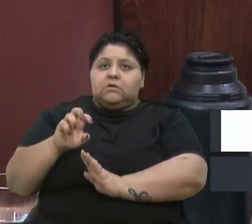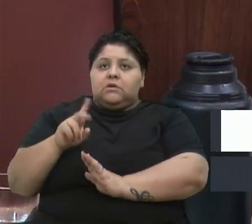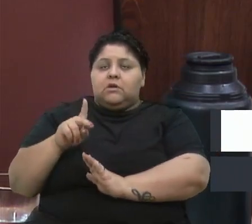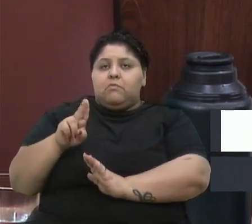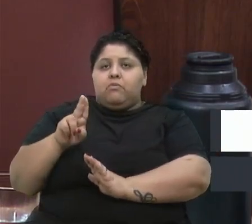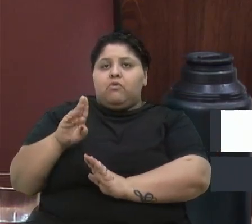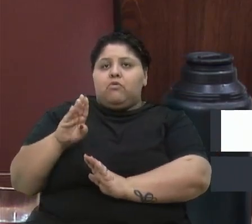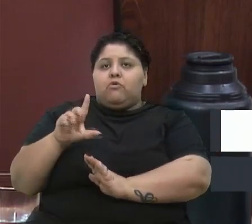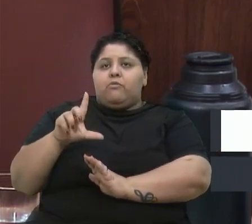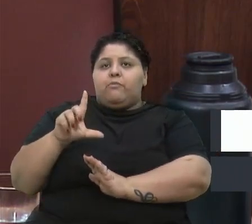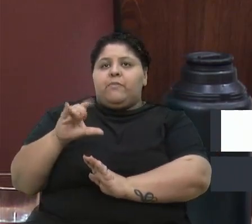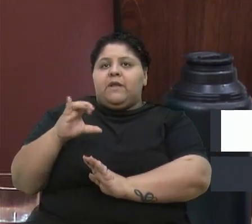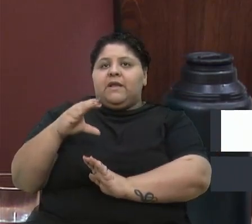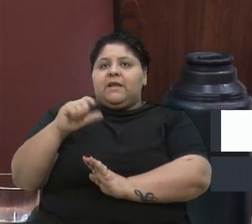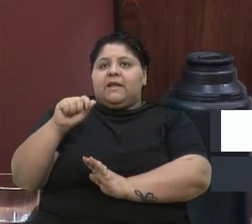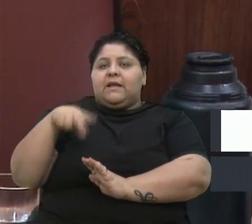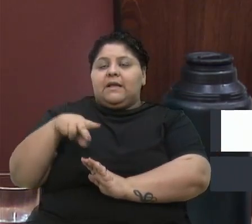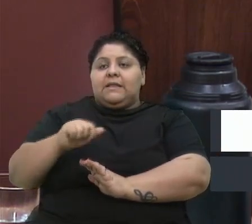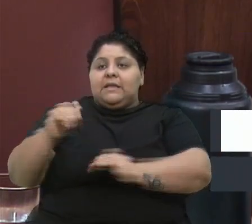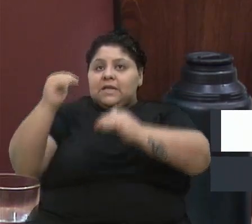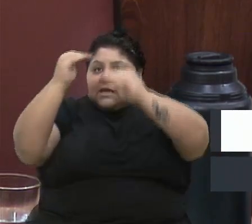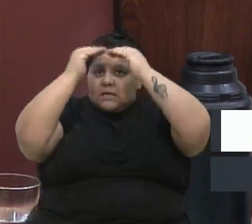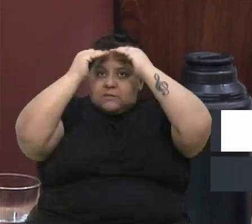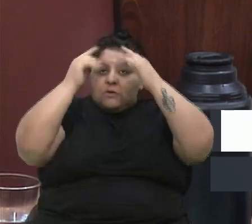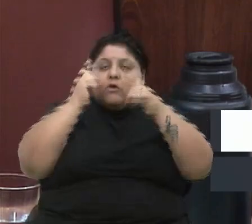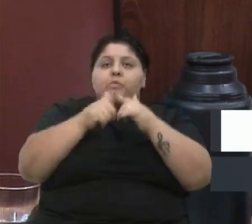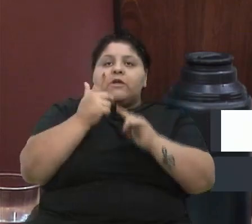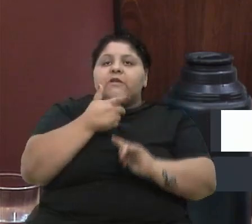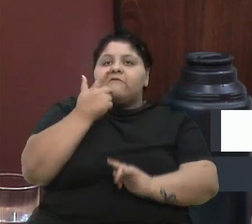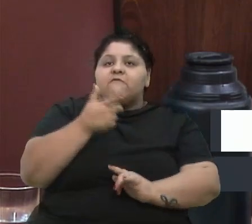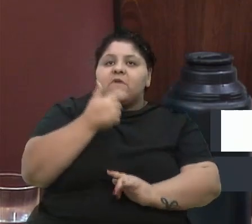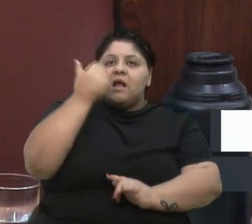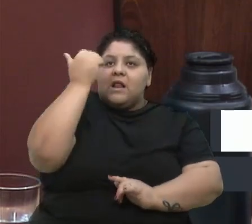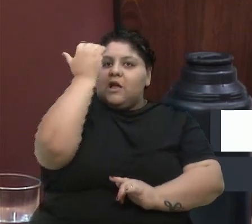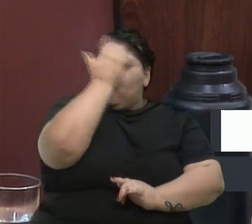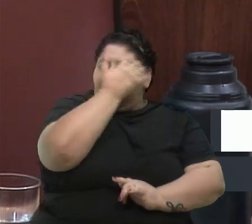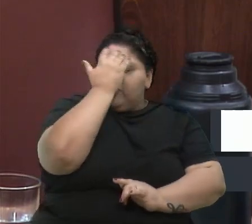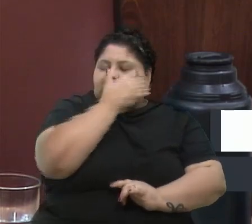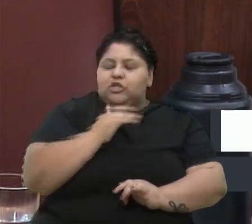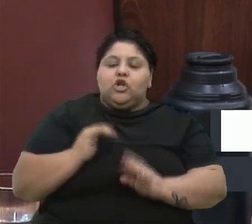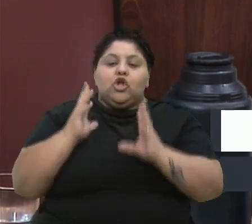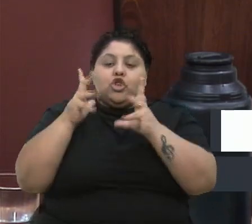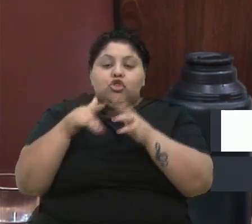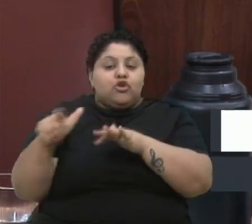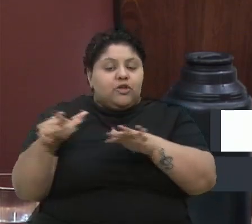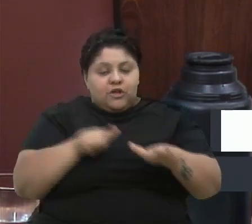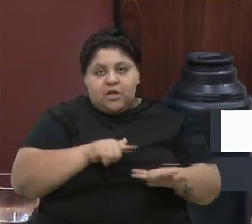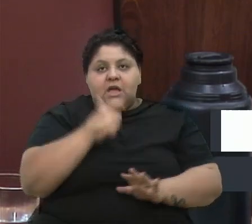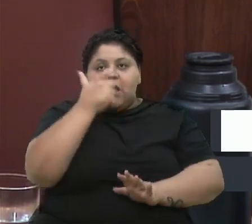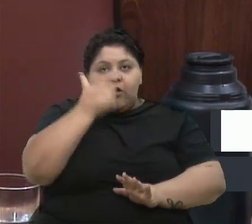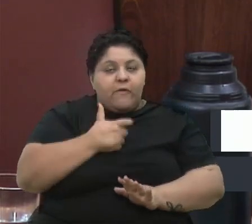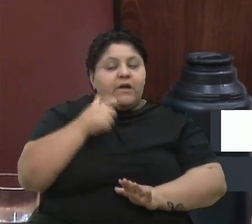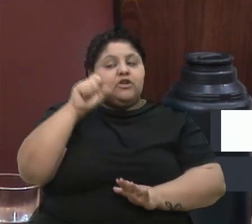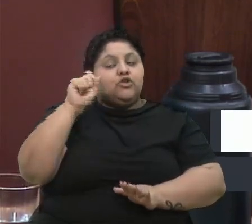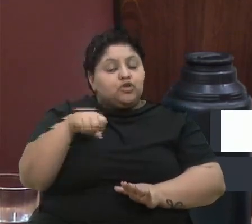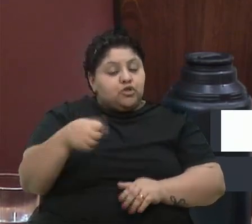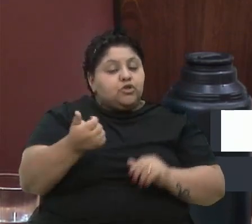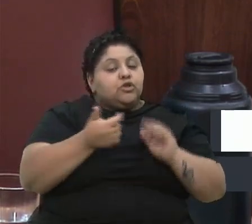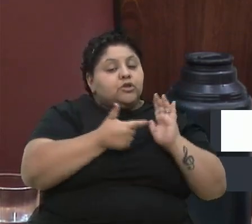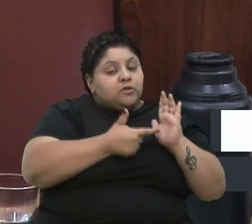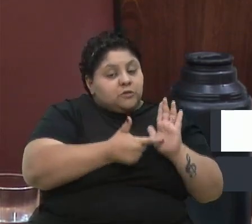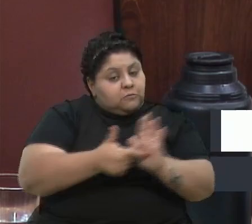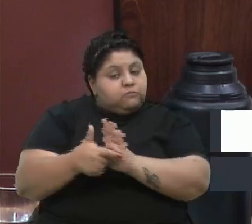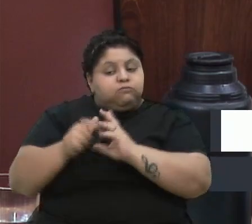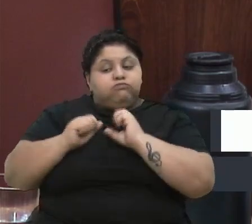porque fala com o prefeito Adiló todas as semanas e falaria com qualquer outro prefeito. Então, acho que isso é uma demonstração e uma